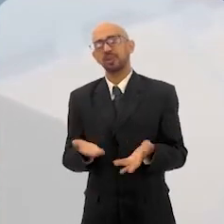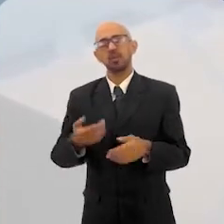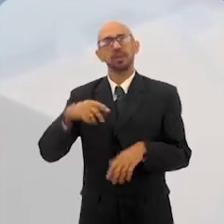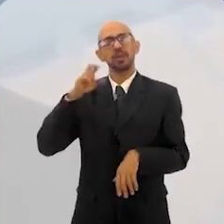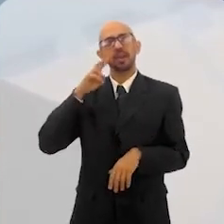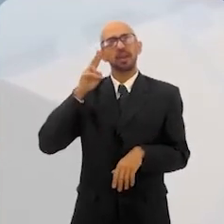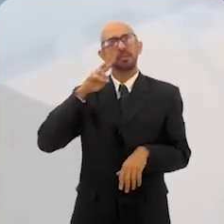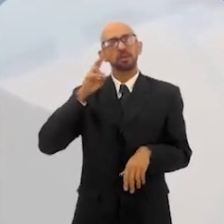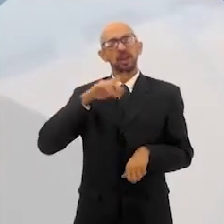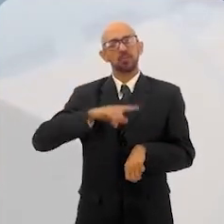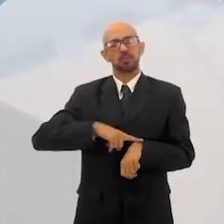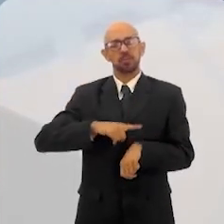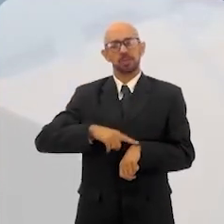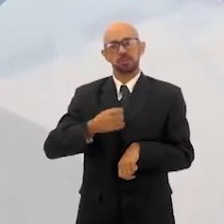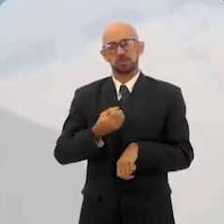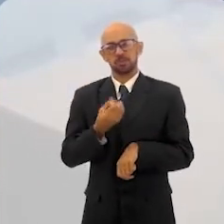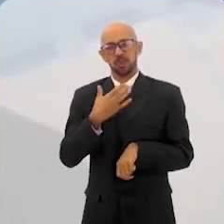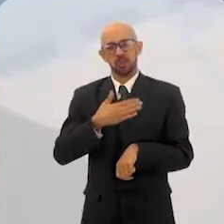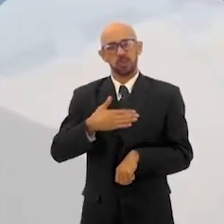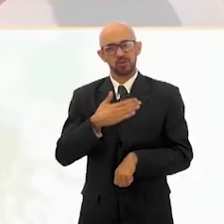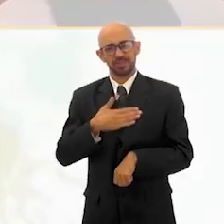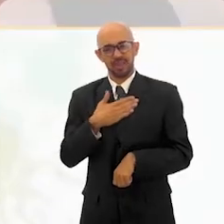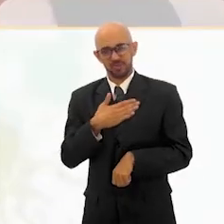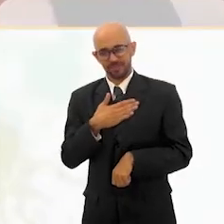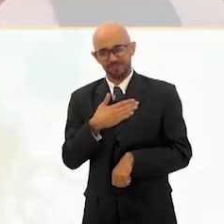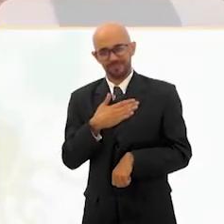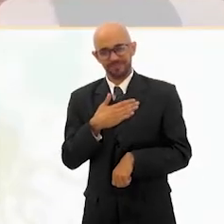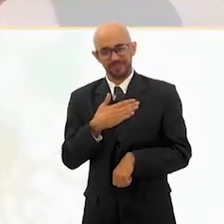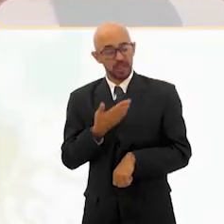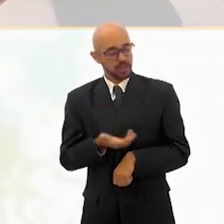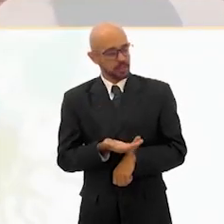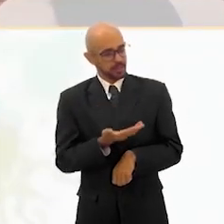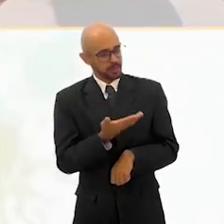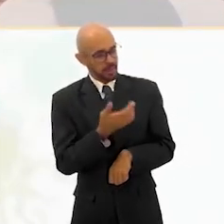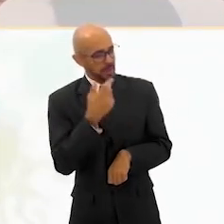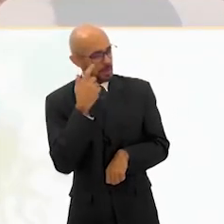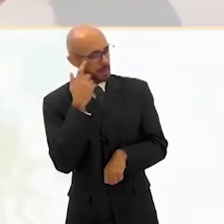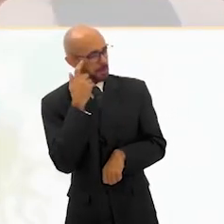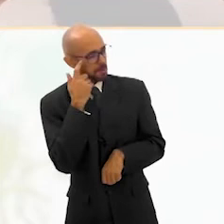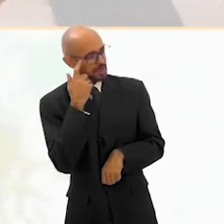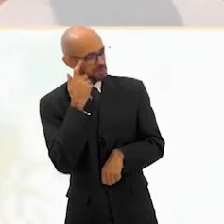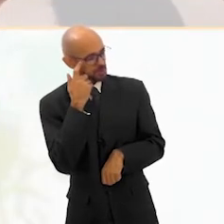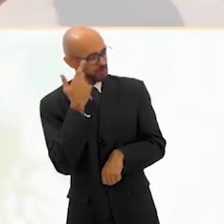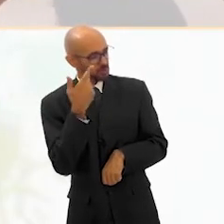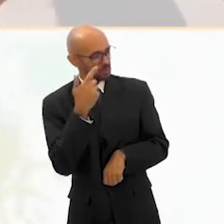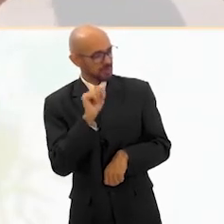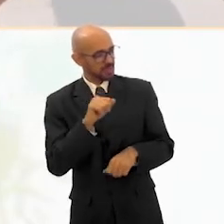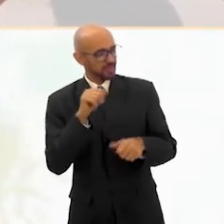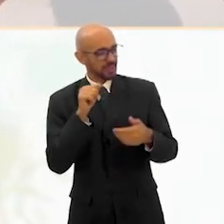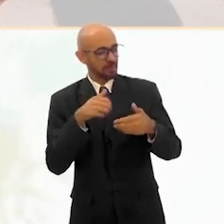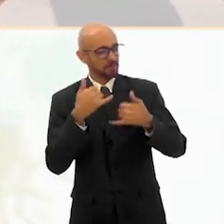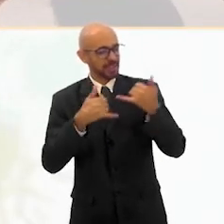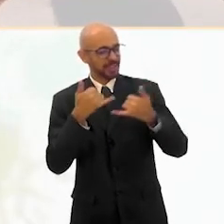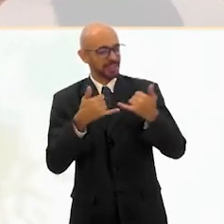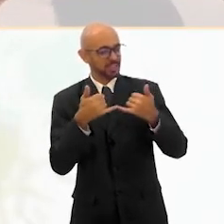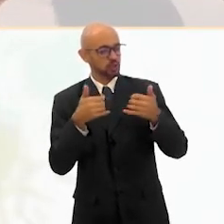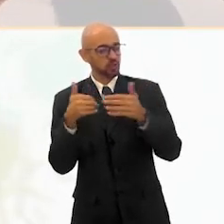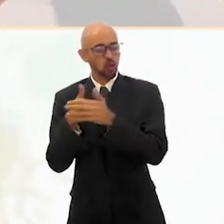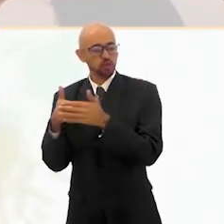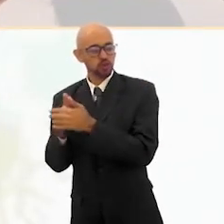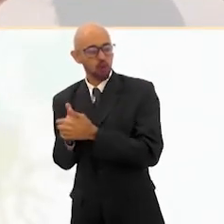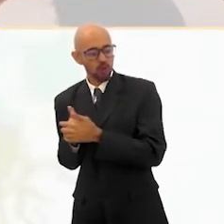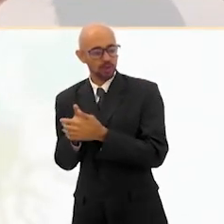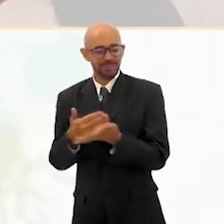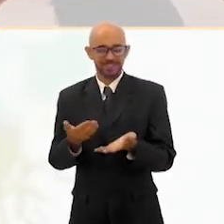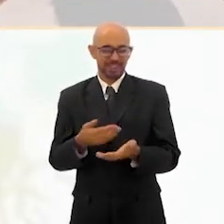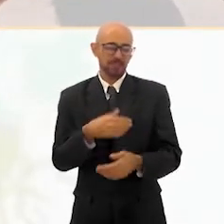uma fase muito boa e que eu gostava bastante. Nossa, imagina as brincadeiras de pique, como eram deliciosas,